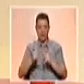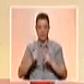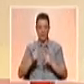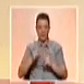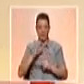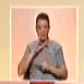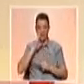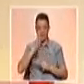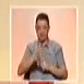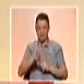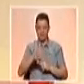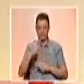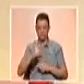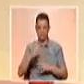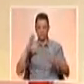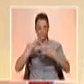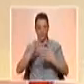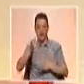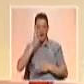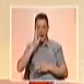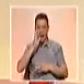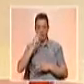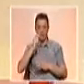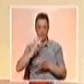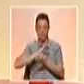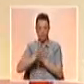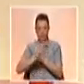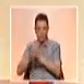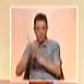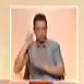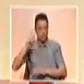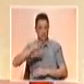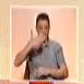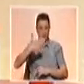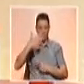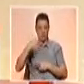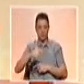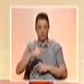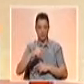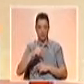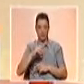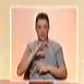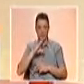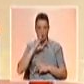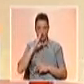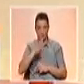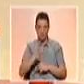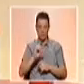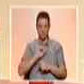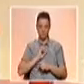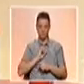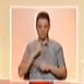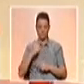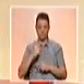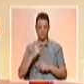água, a pegada hídrica, tal e qual como a pegada ecológica, os princípios foram os mesmos, e realmente é uma, no fundo é